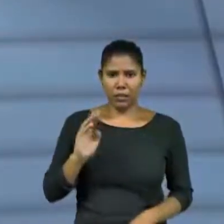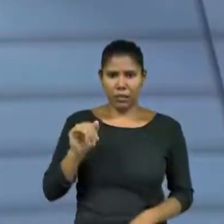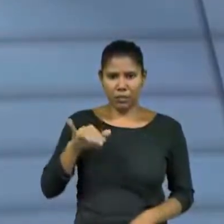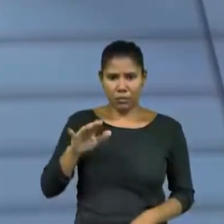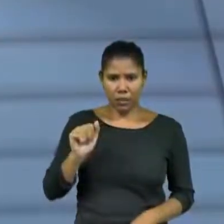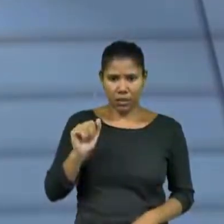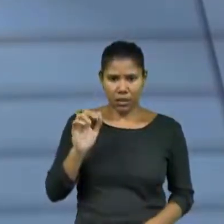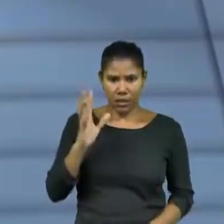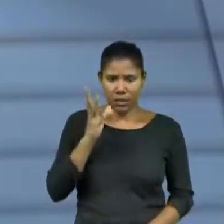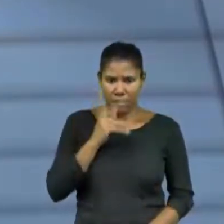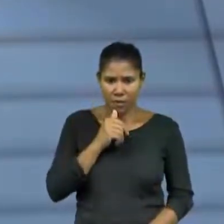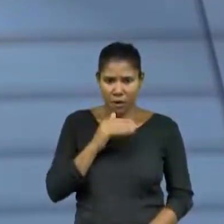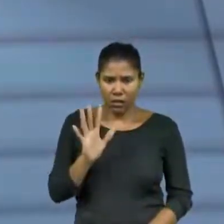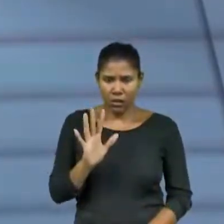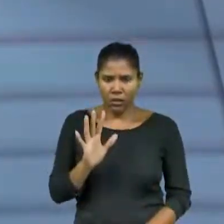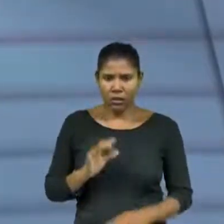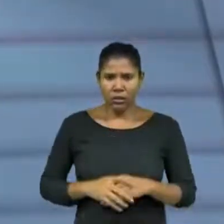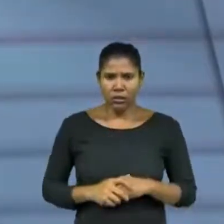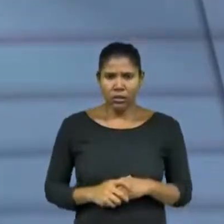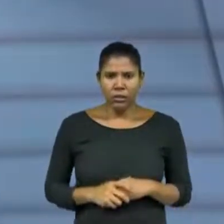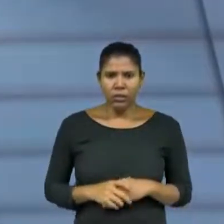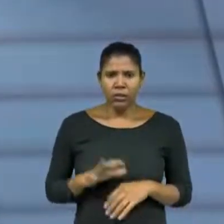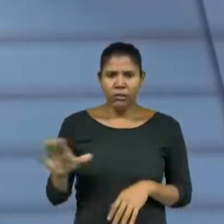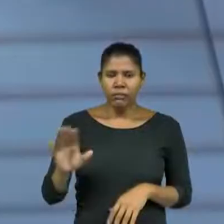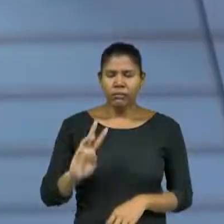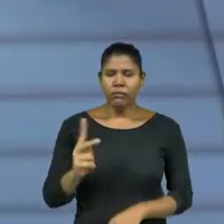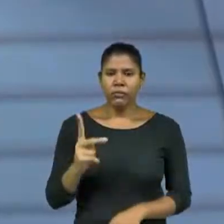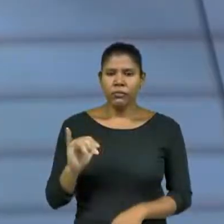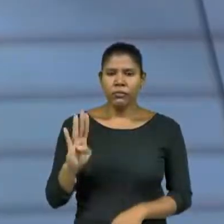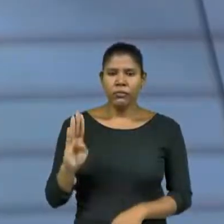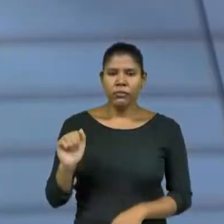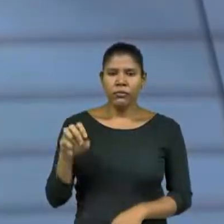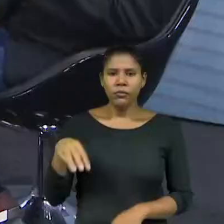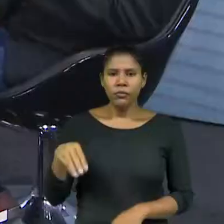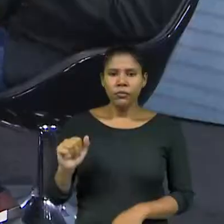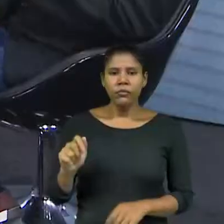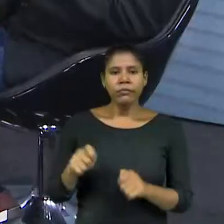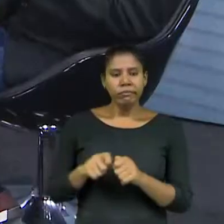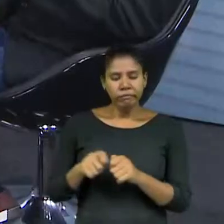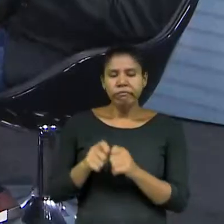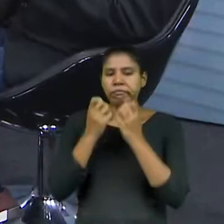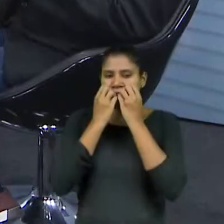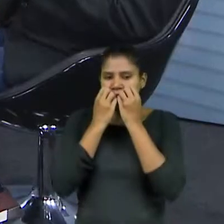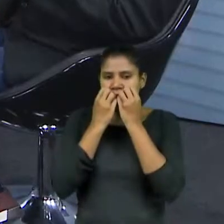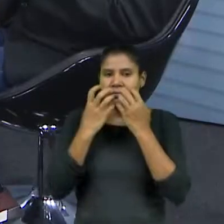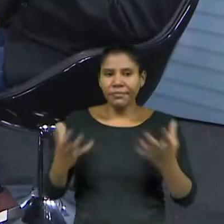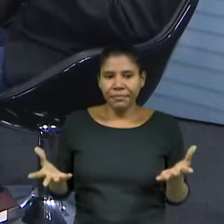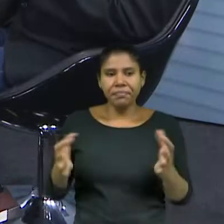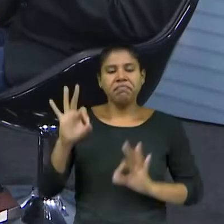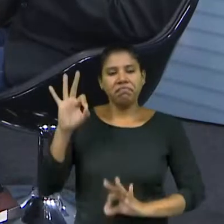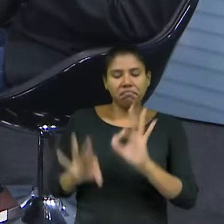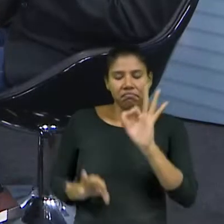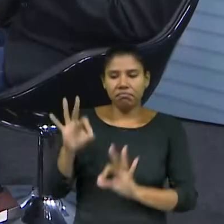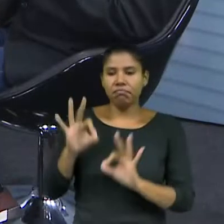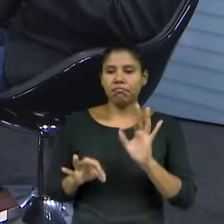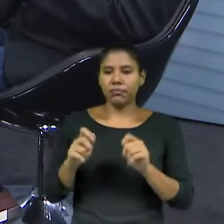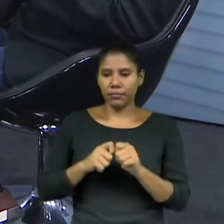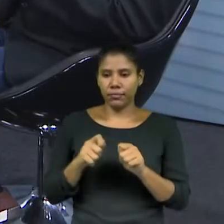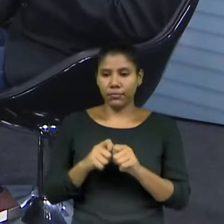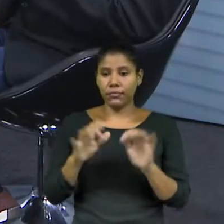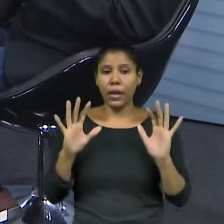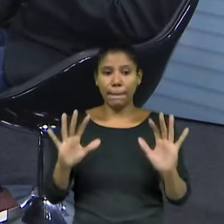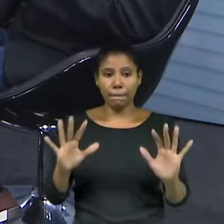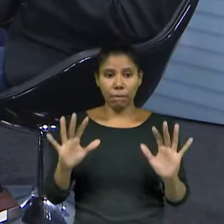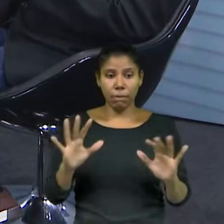está andando adequadamente. O IBAMA fez o dever de casa. Fez. Foi o único órgão da União que trabalhou, que se preparou para isso. Pronto. Agora,